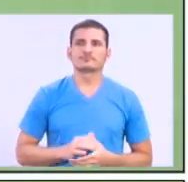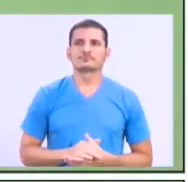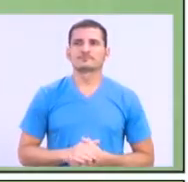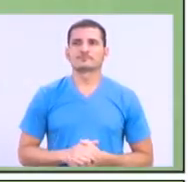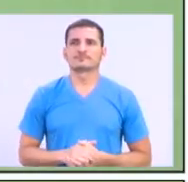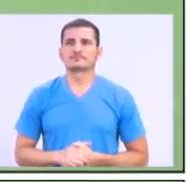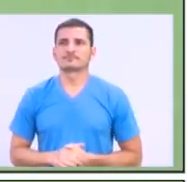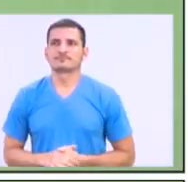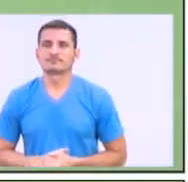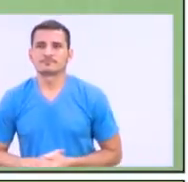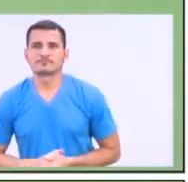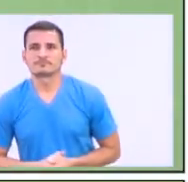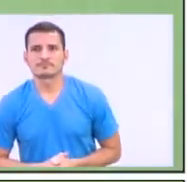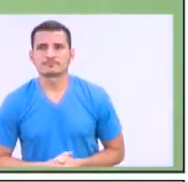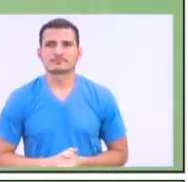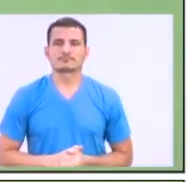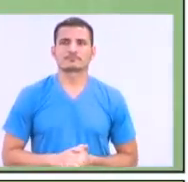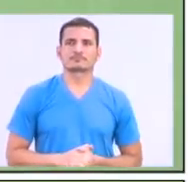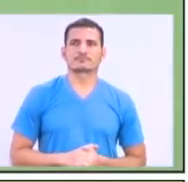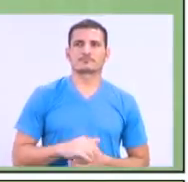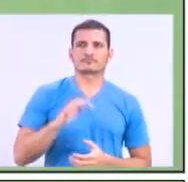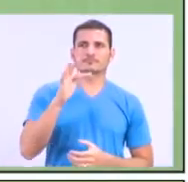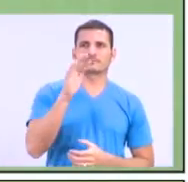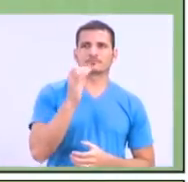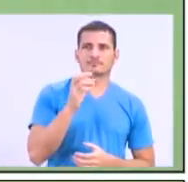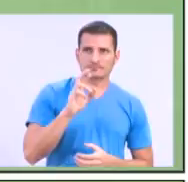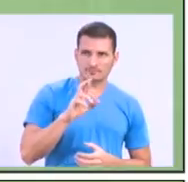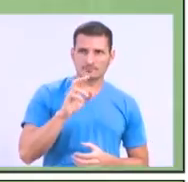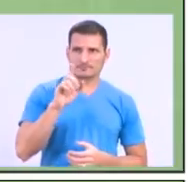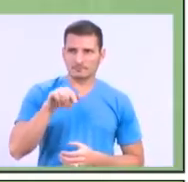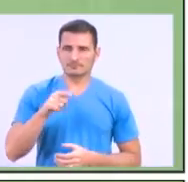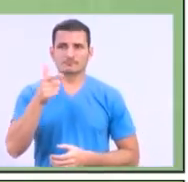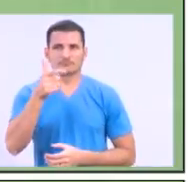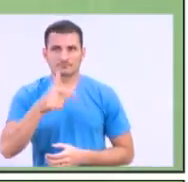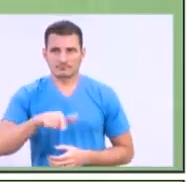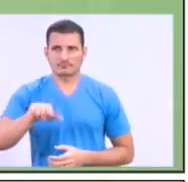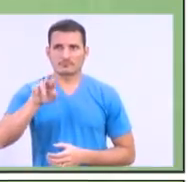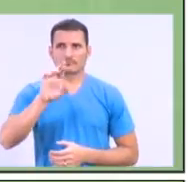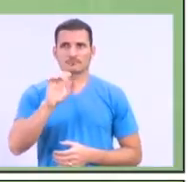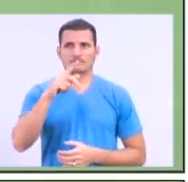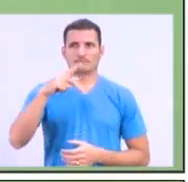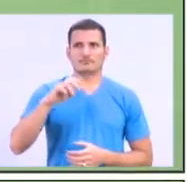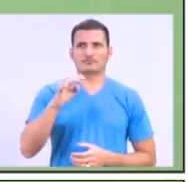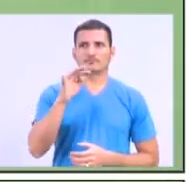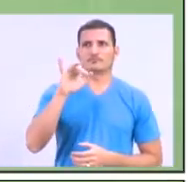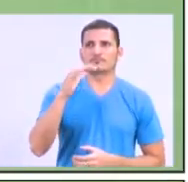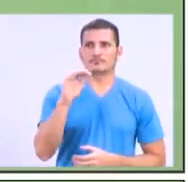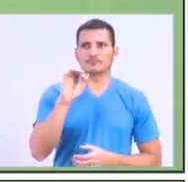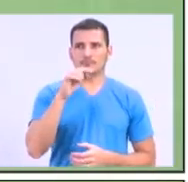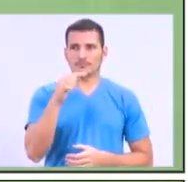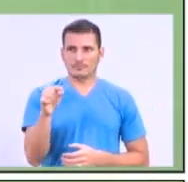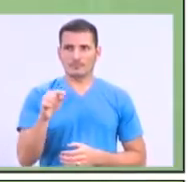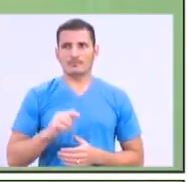Né? No comando, o for ele é um comando de repetição em que nós temos,